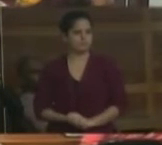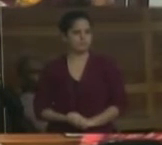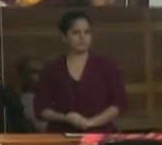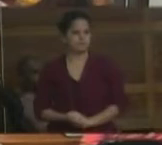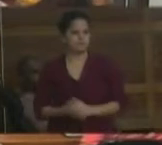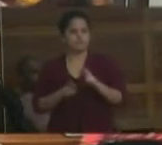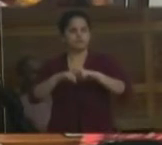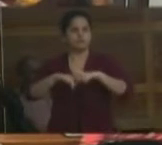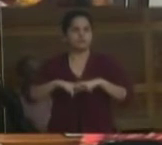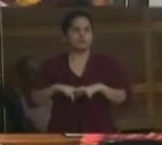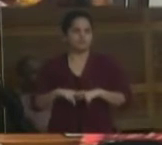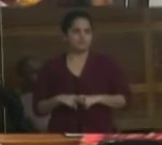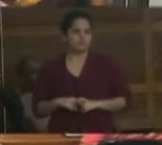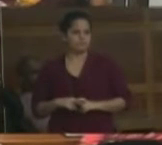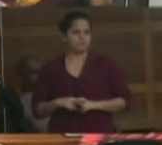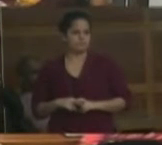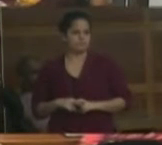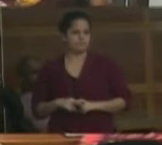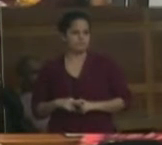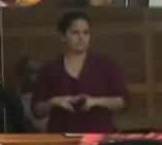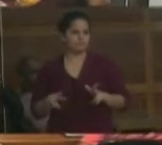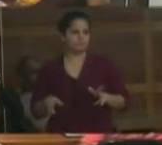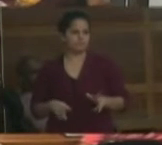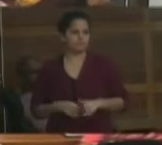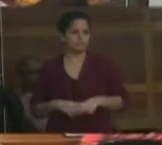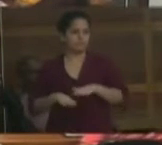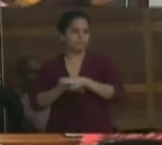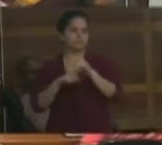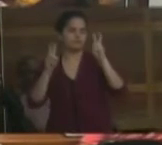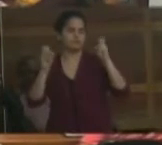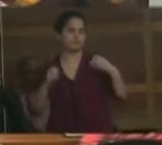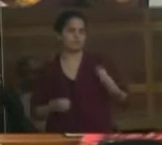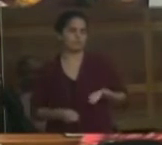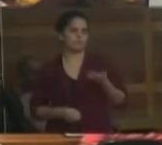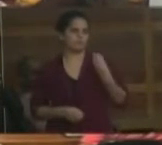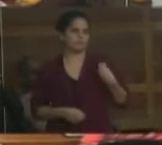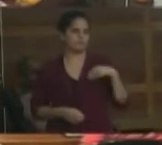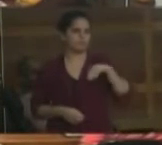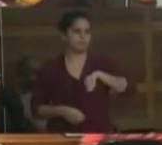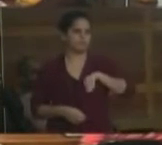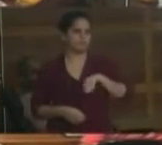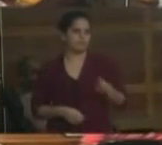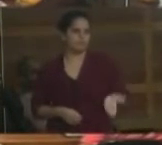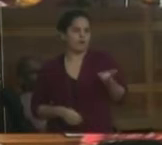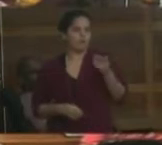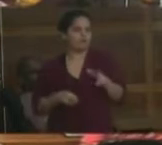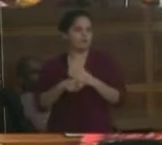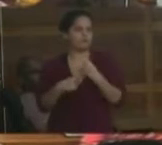e aí e aí